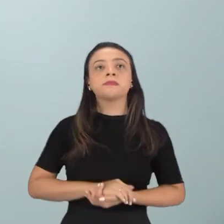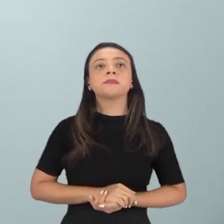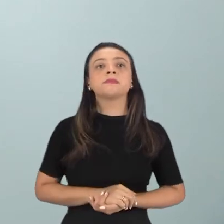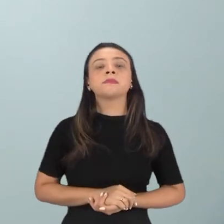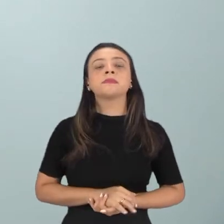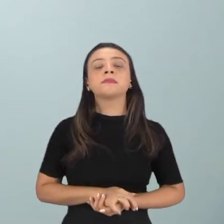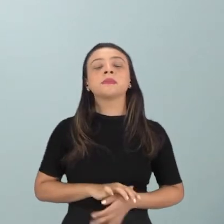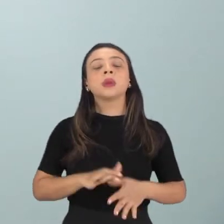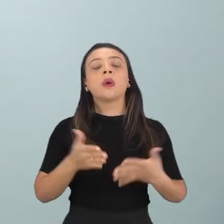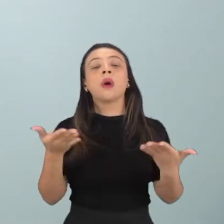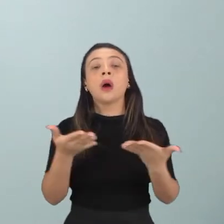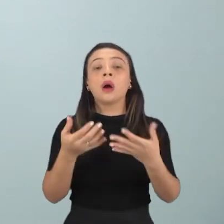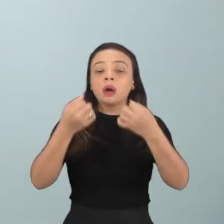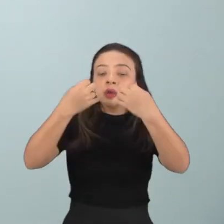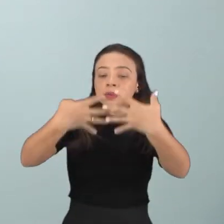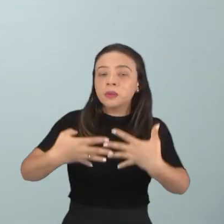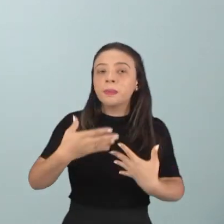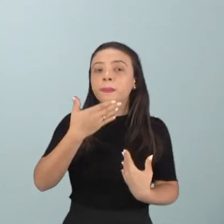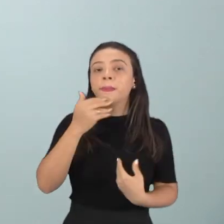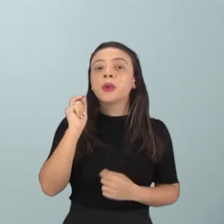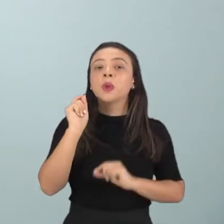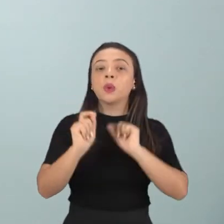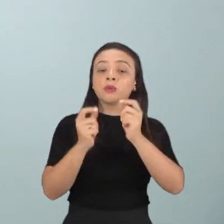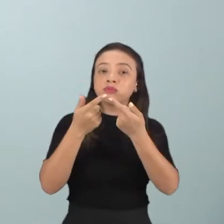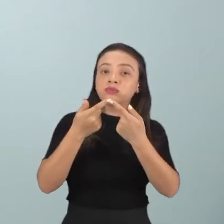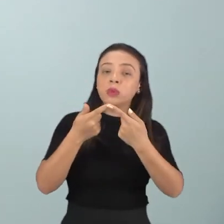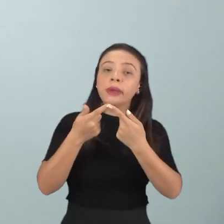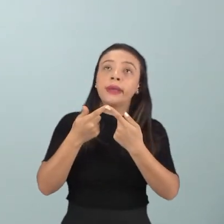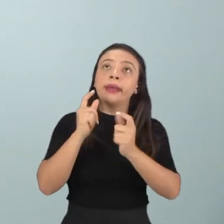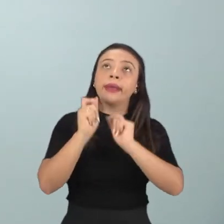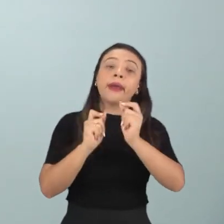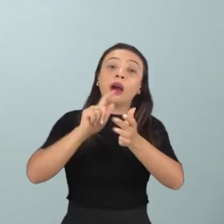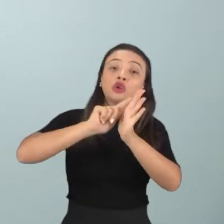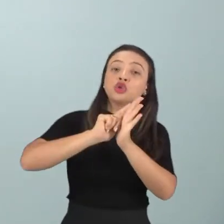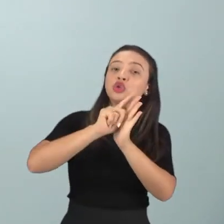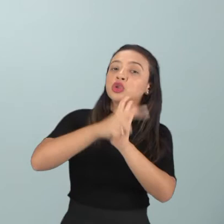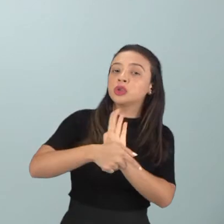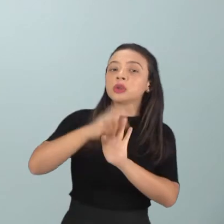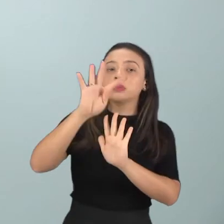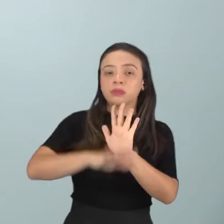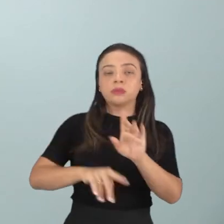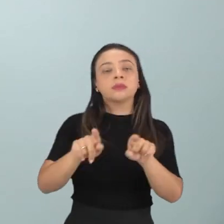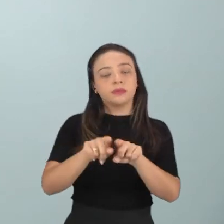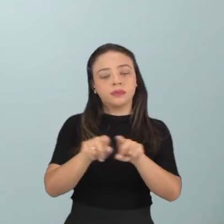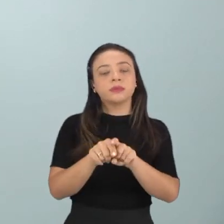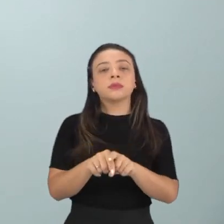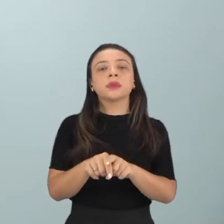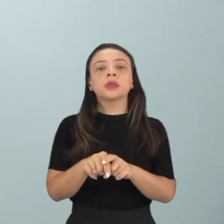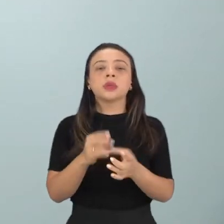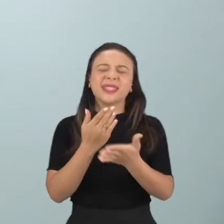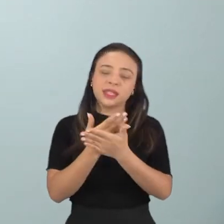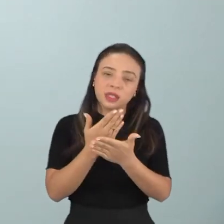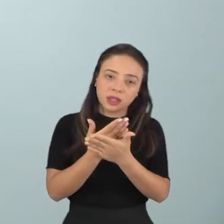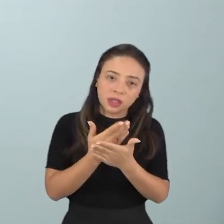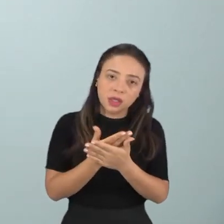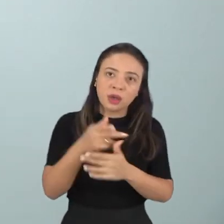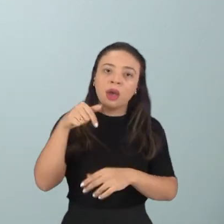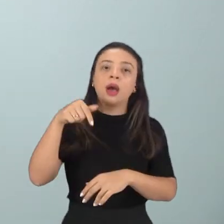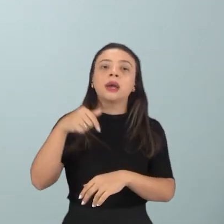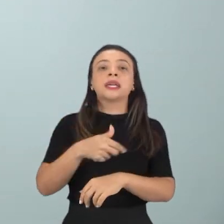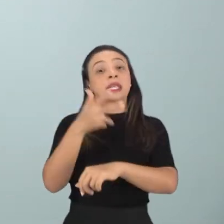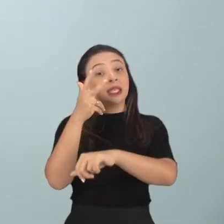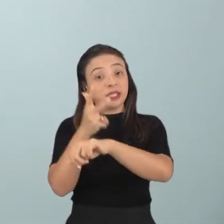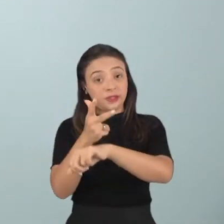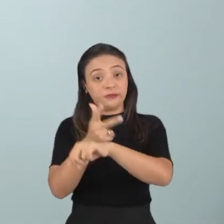é bom agora vamos falar um pouquinho sobre gêneros textuais que foi também um dos assuntos que nós trabalhamos aqui nas nossas áudio